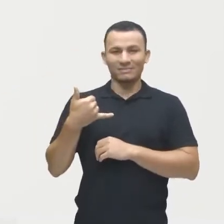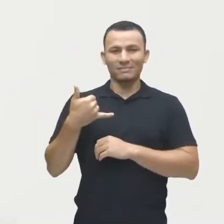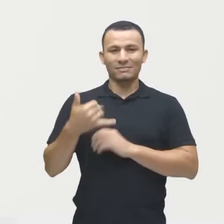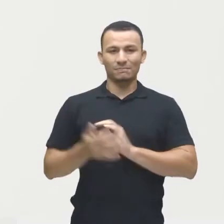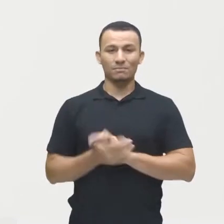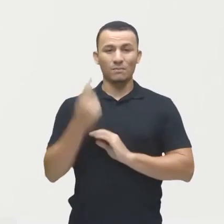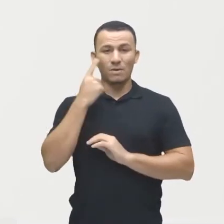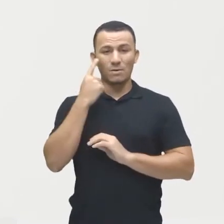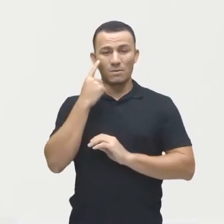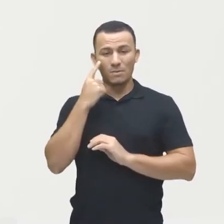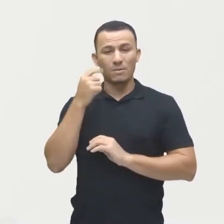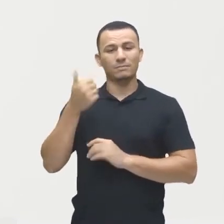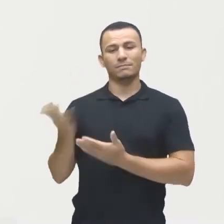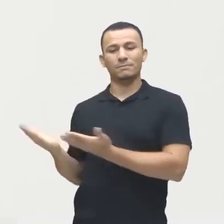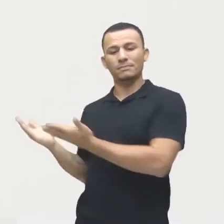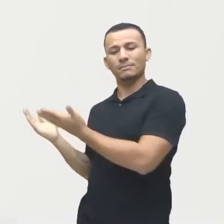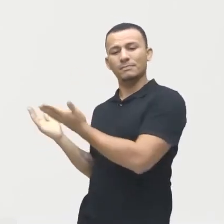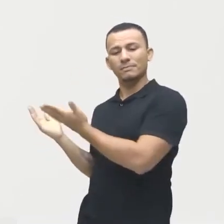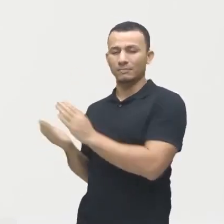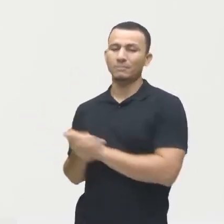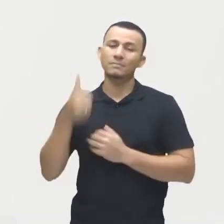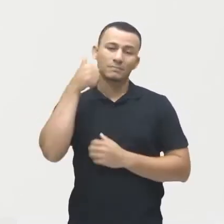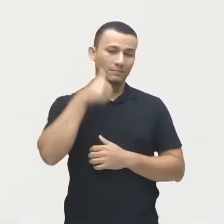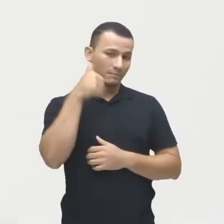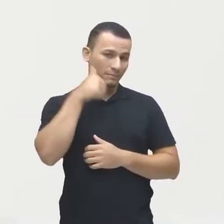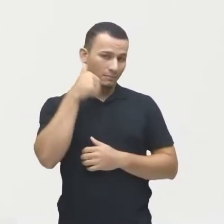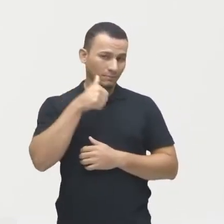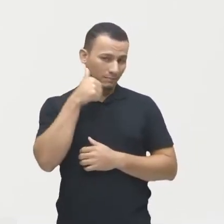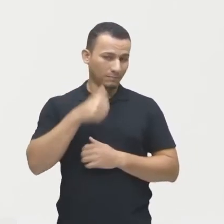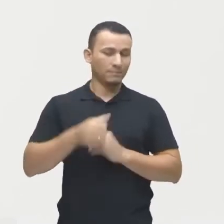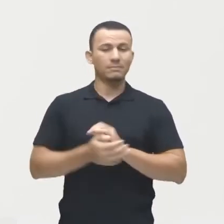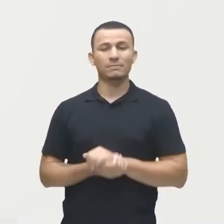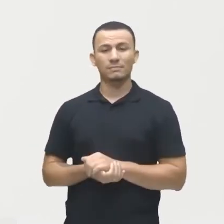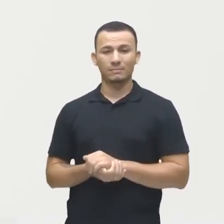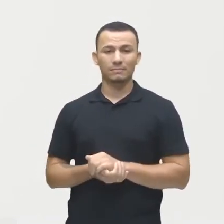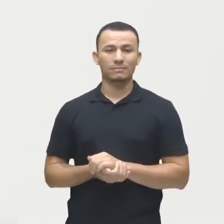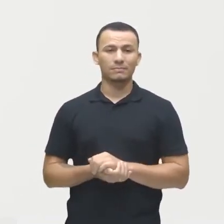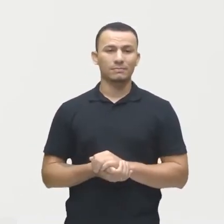ó, uma mulher.